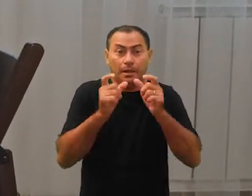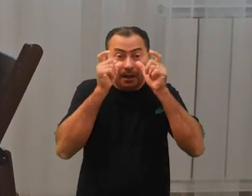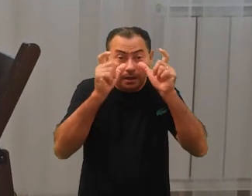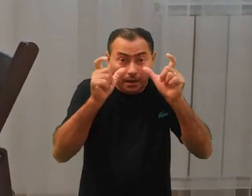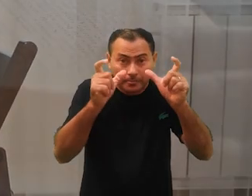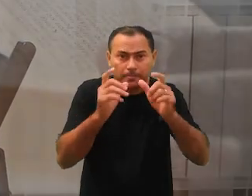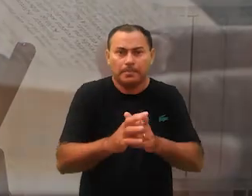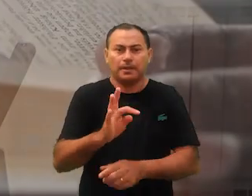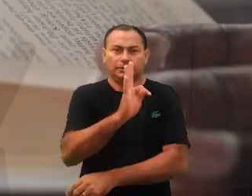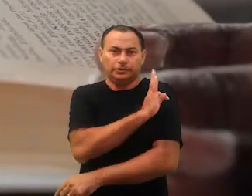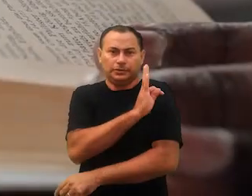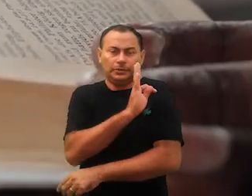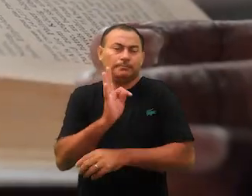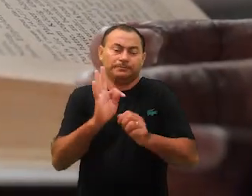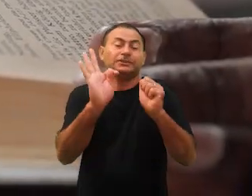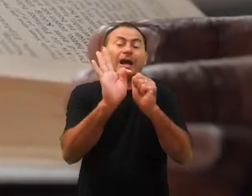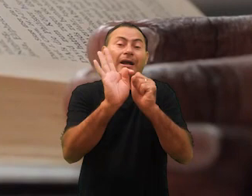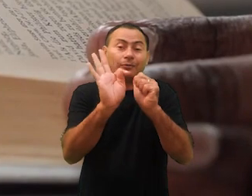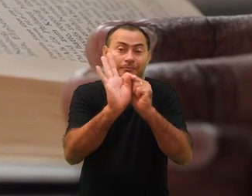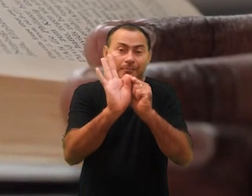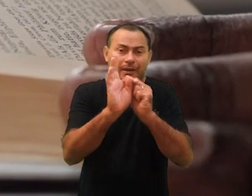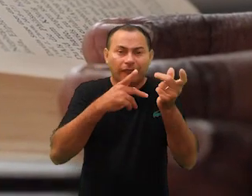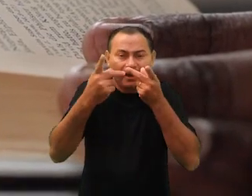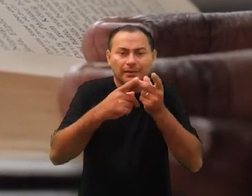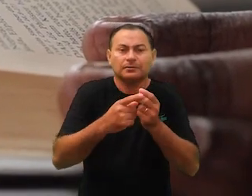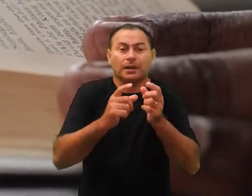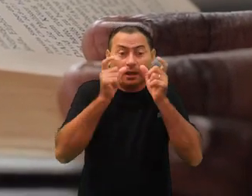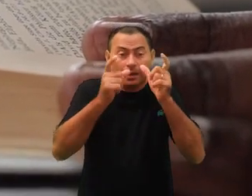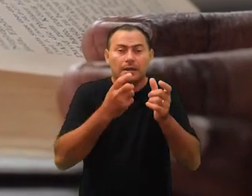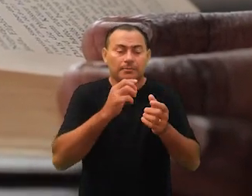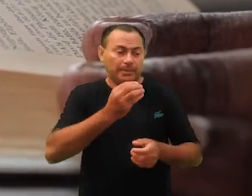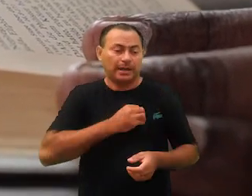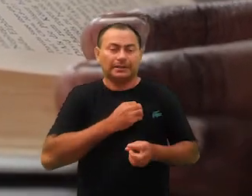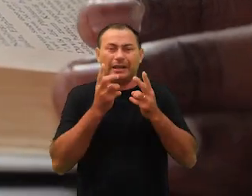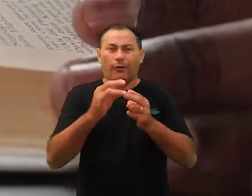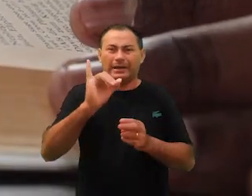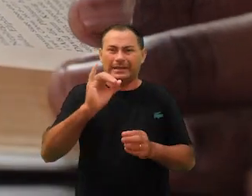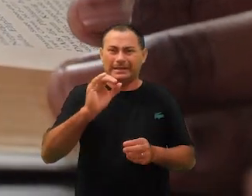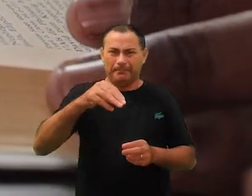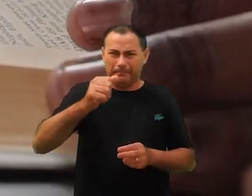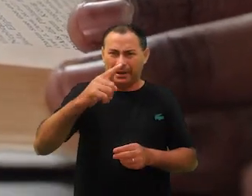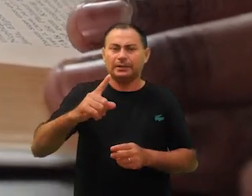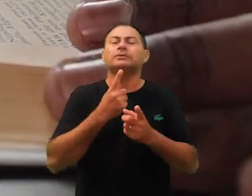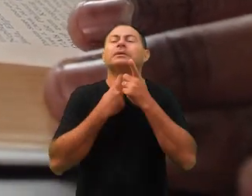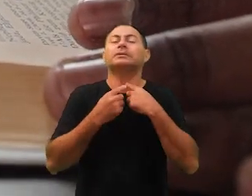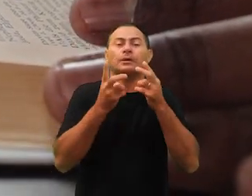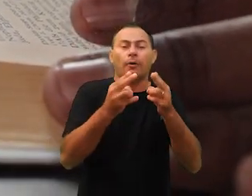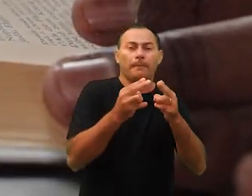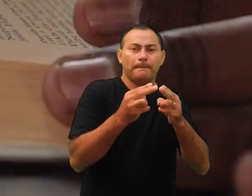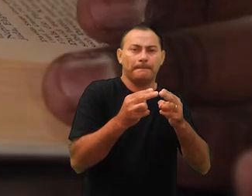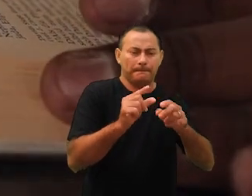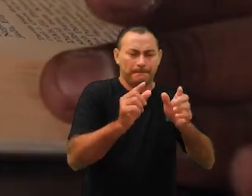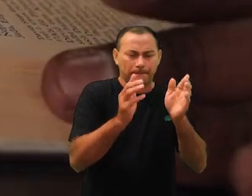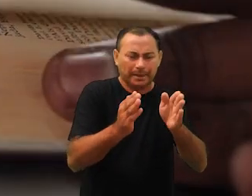e a cobiça. Tiago afirma no primeiro capítulo da sua carta que a cobiça é como um imã, e o desejo como